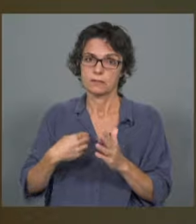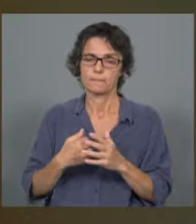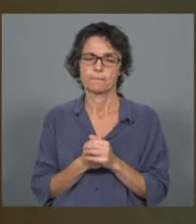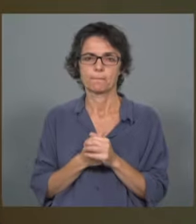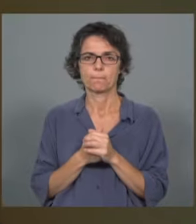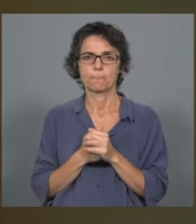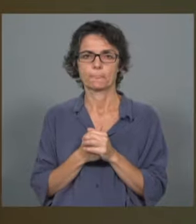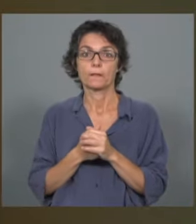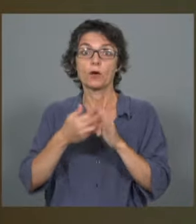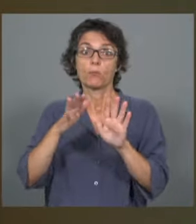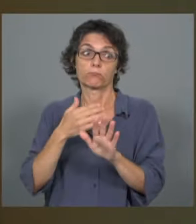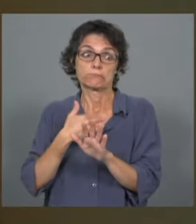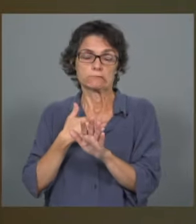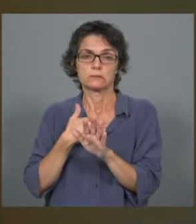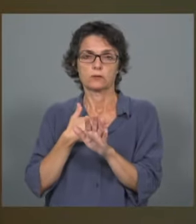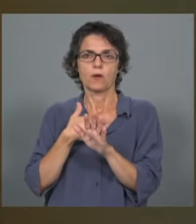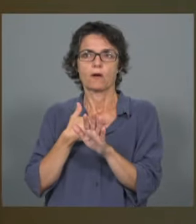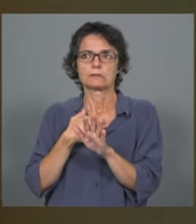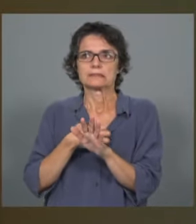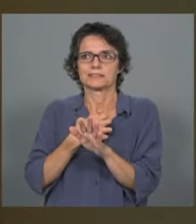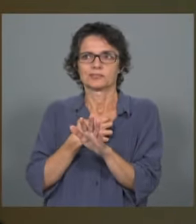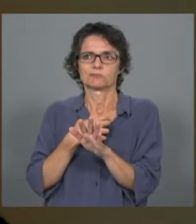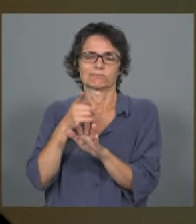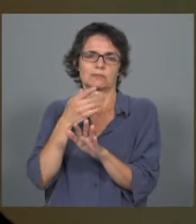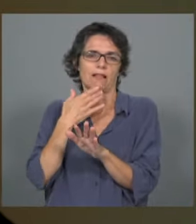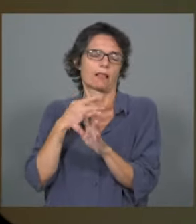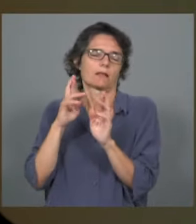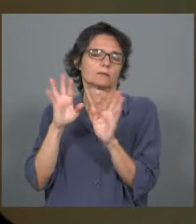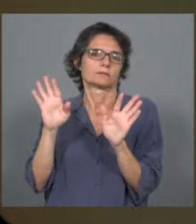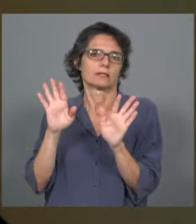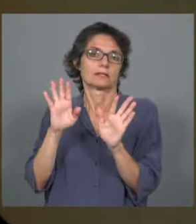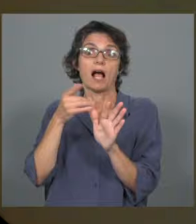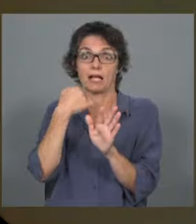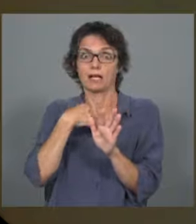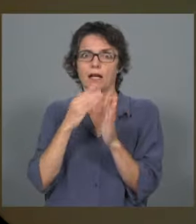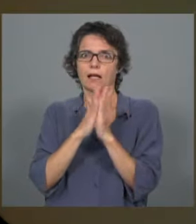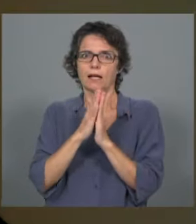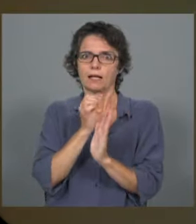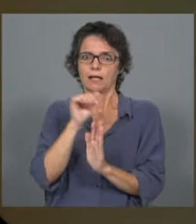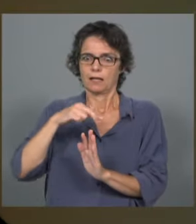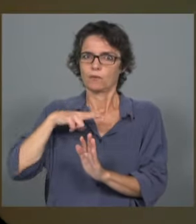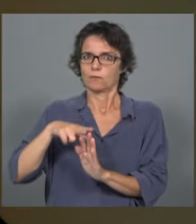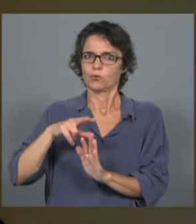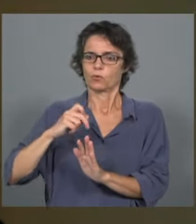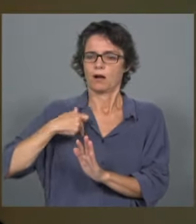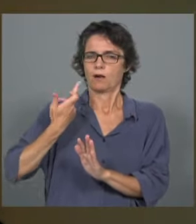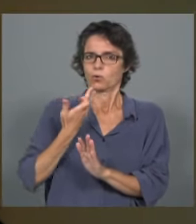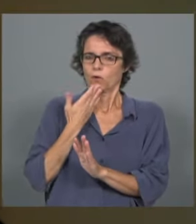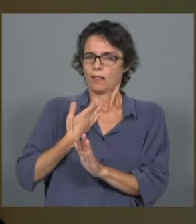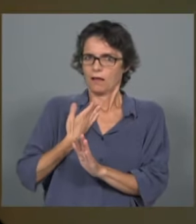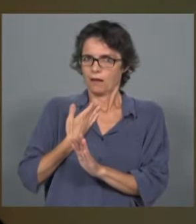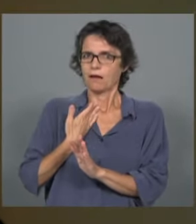Eu vejo com muita esperança e tenho muito orgulho das nossas igrejas em Portugal e deste passo que deram, da